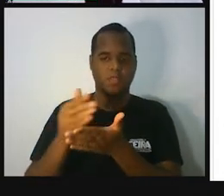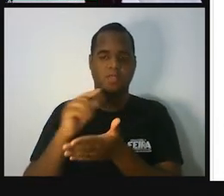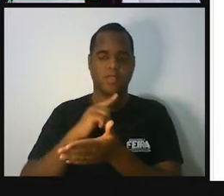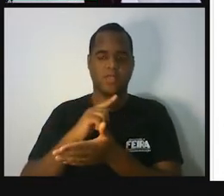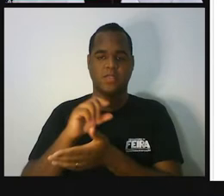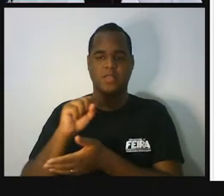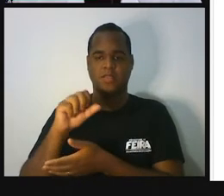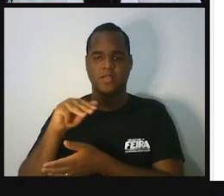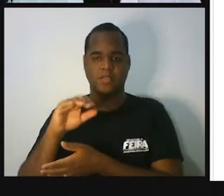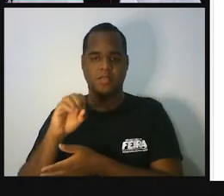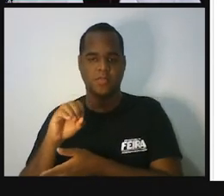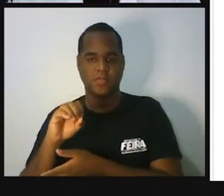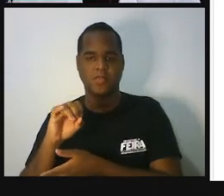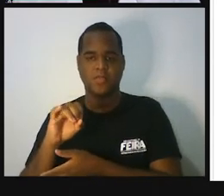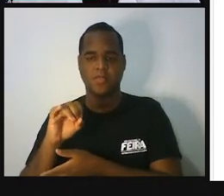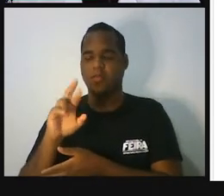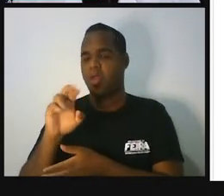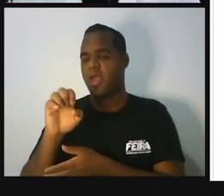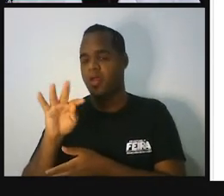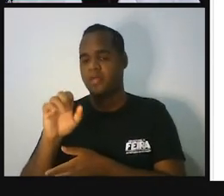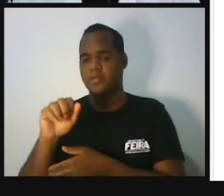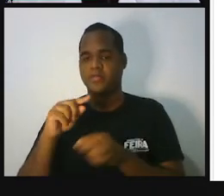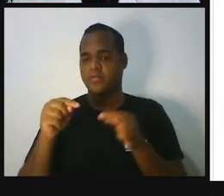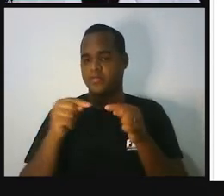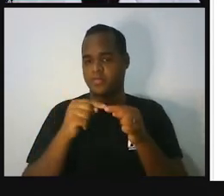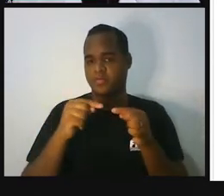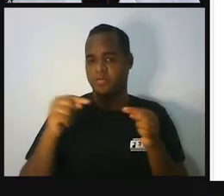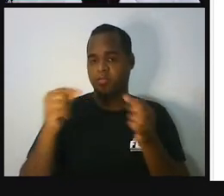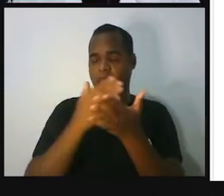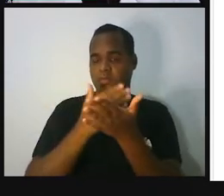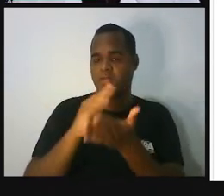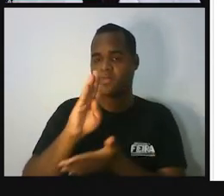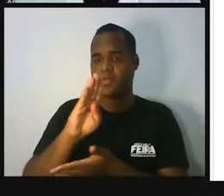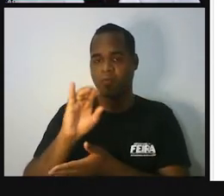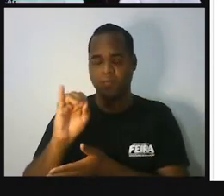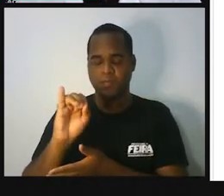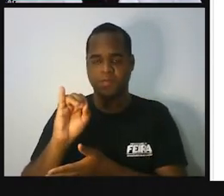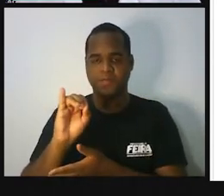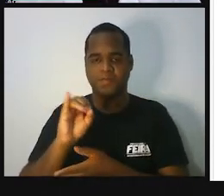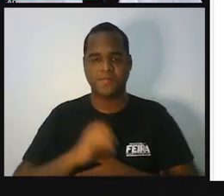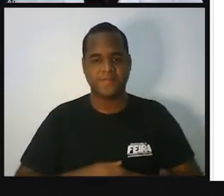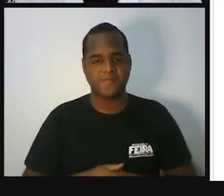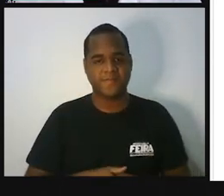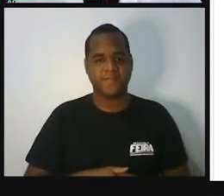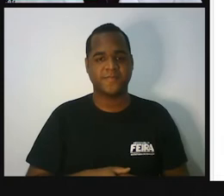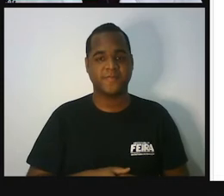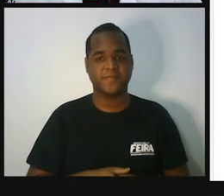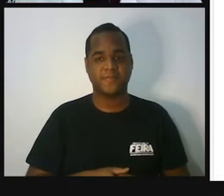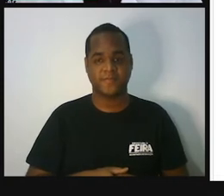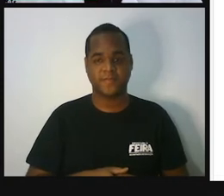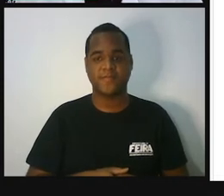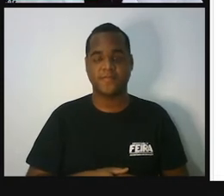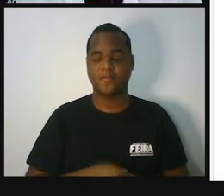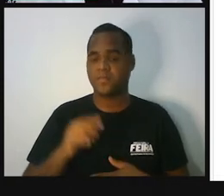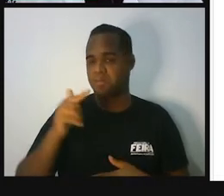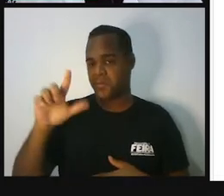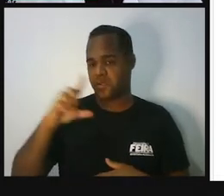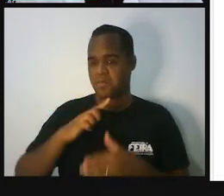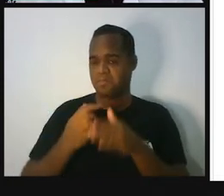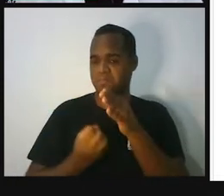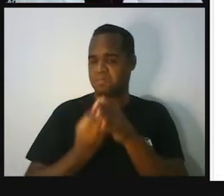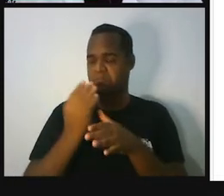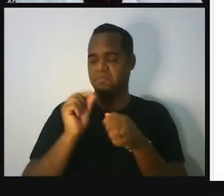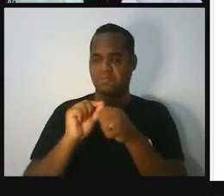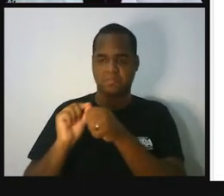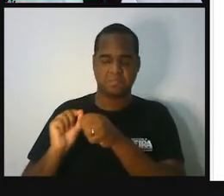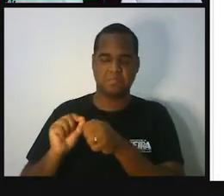essa semirreta que eu fiz Tá Começando aqui ó nesse ponto b 1 bom então a outra semirreta que eu vou